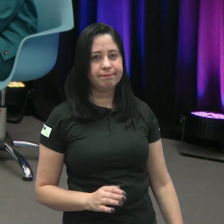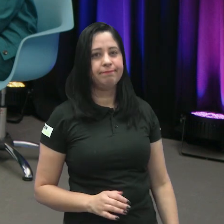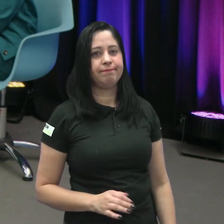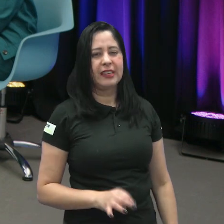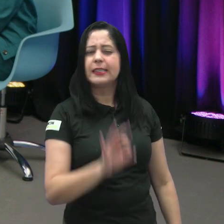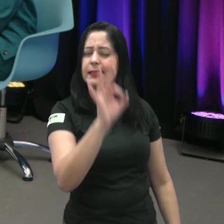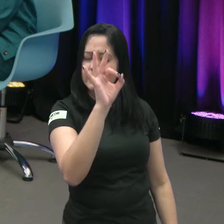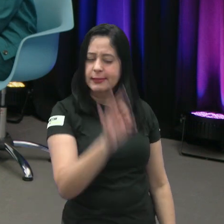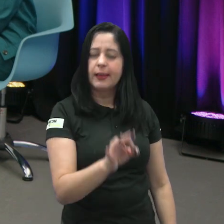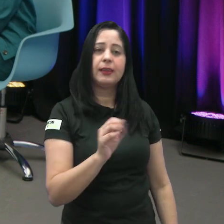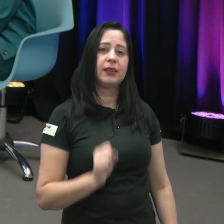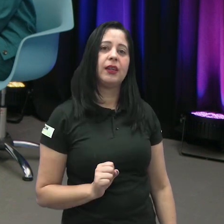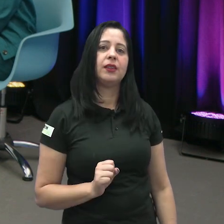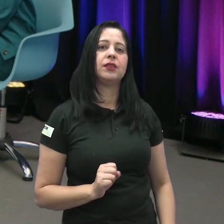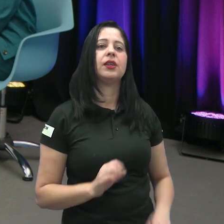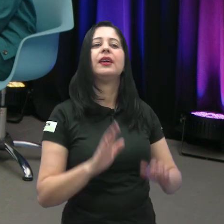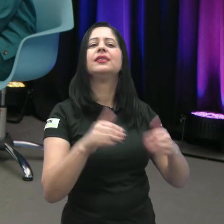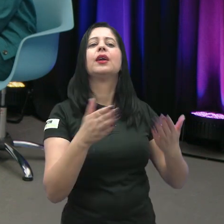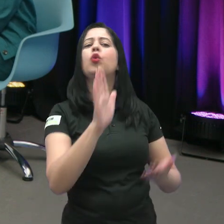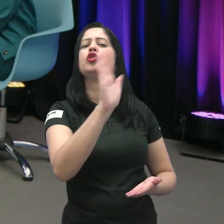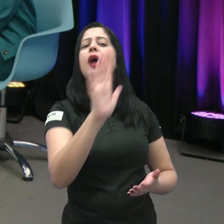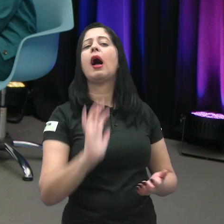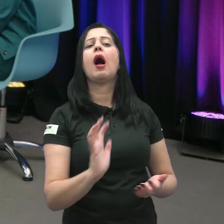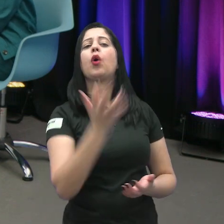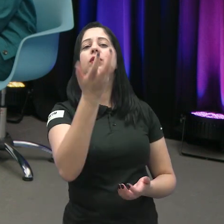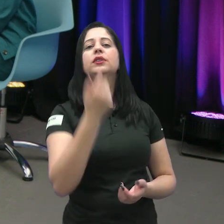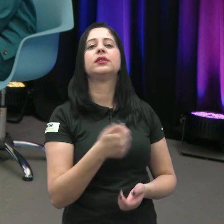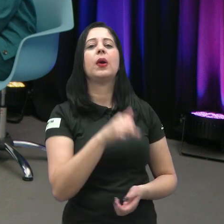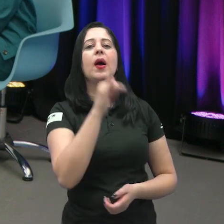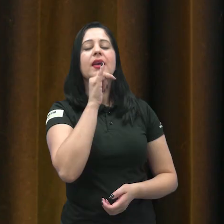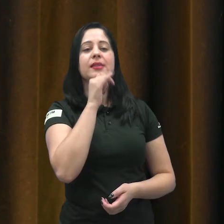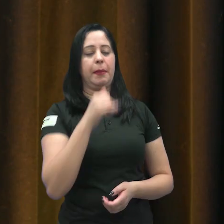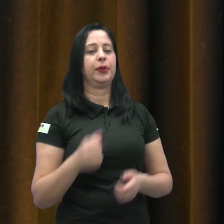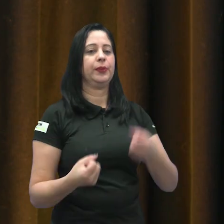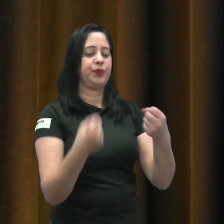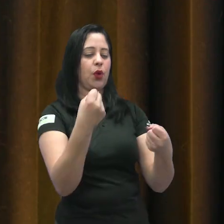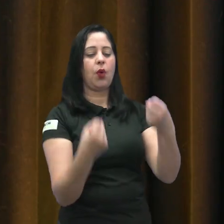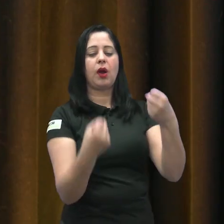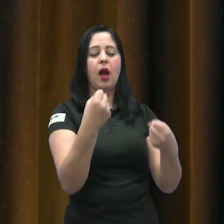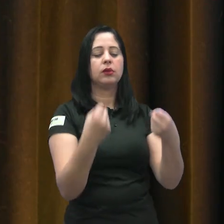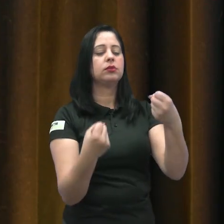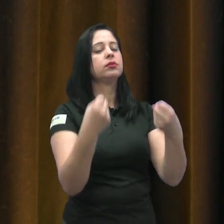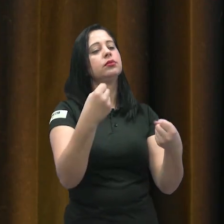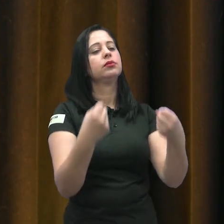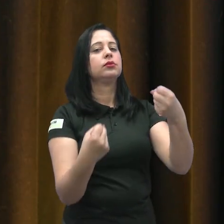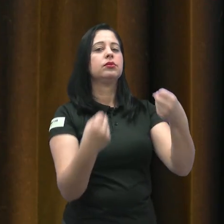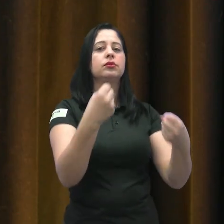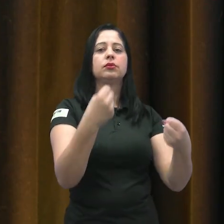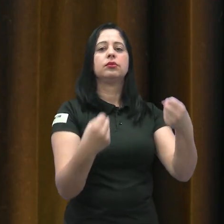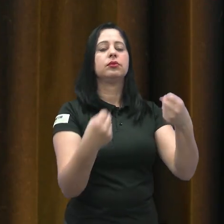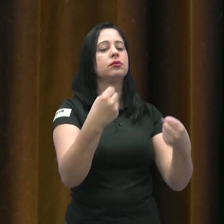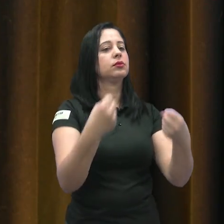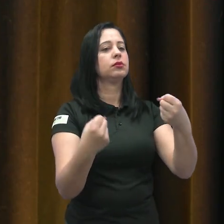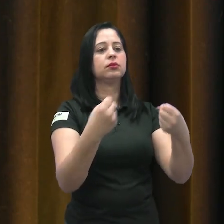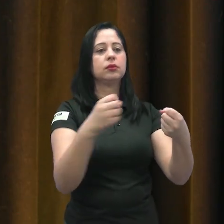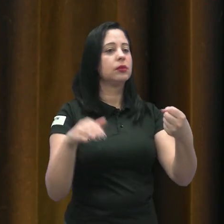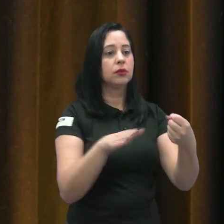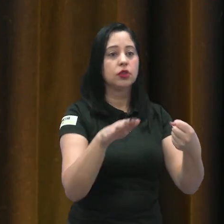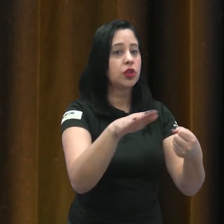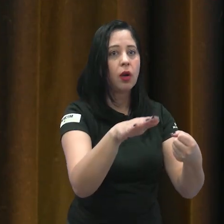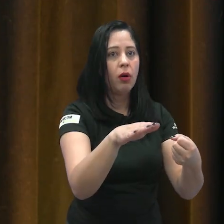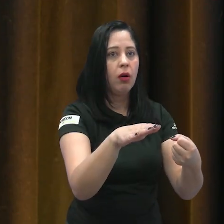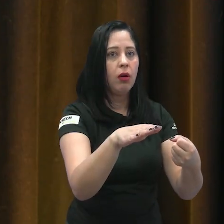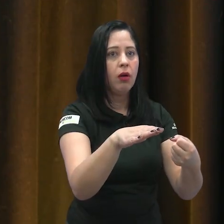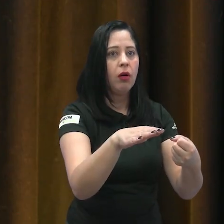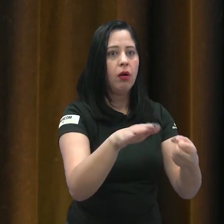dia. Quem já não passou por aquela experiência de estar dirigindo um carro, né? Daqui a pouco, quando você vê, você já chegou. Você não